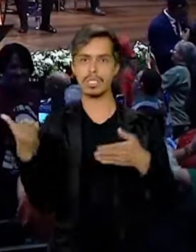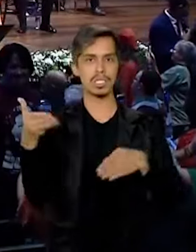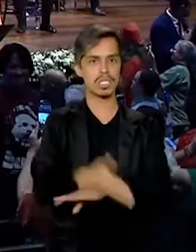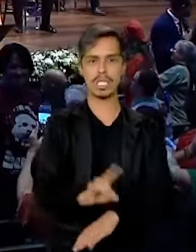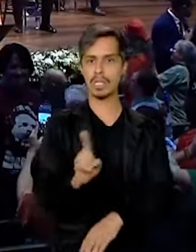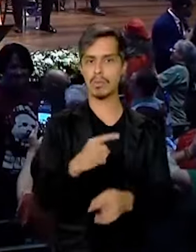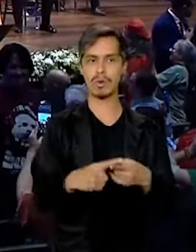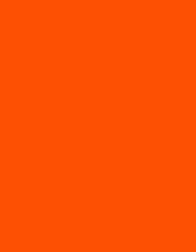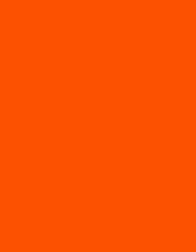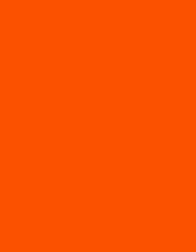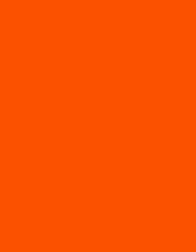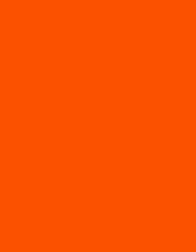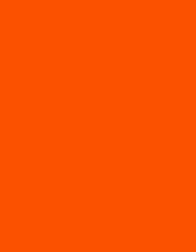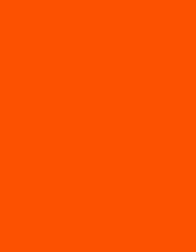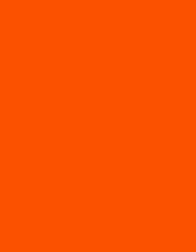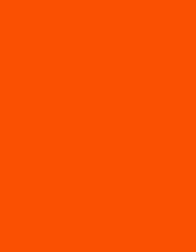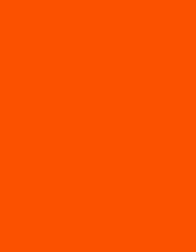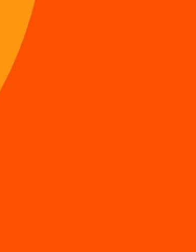tão chique que...